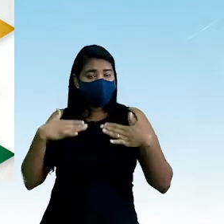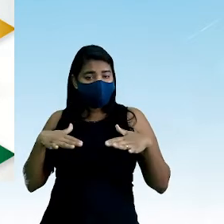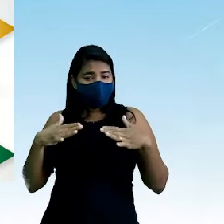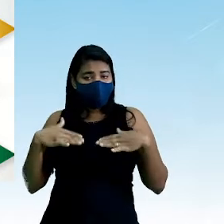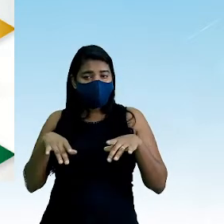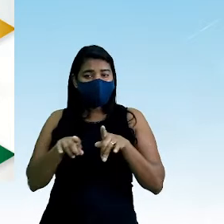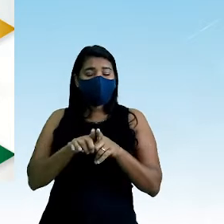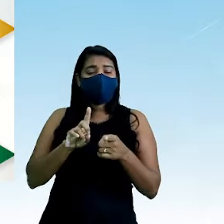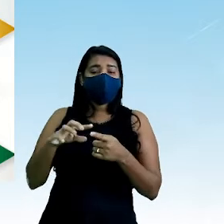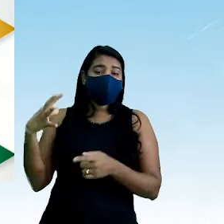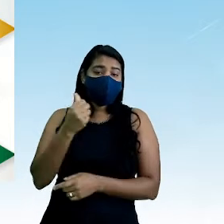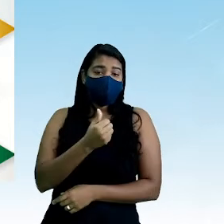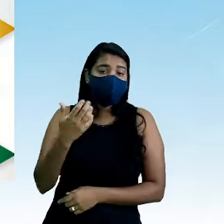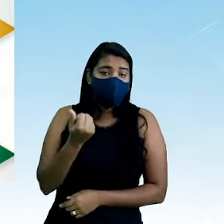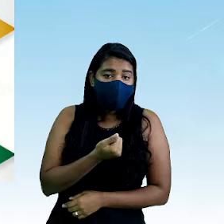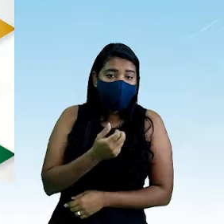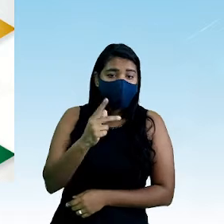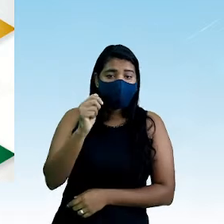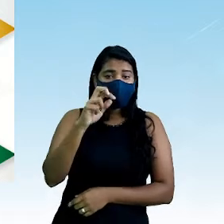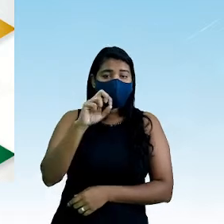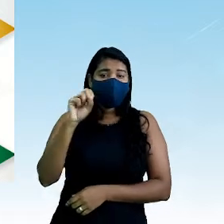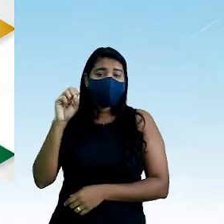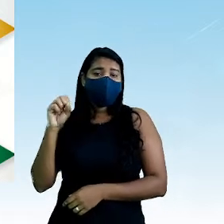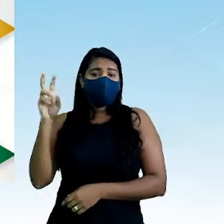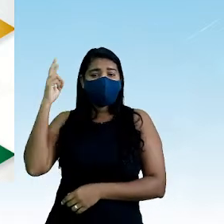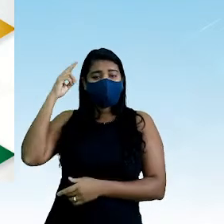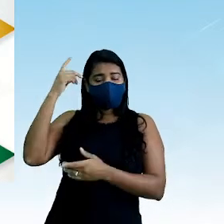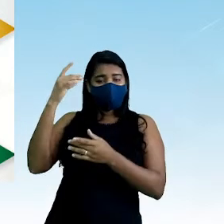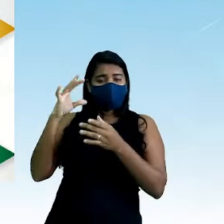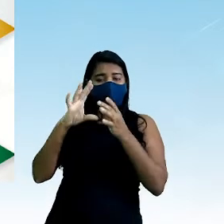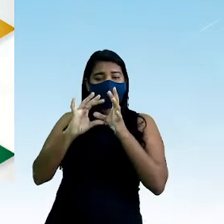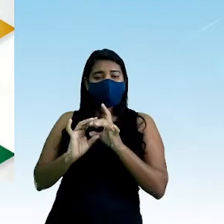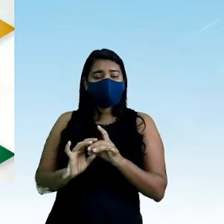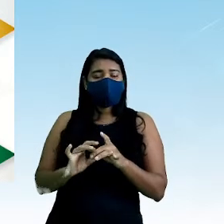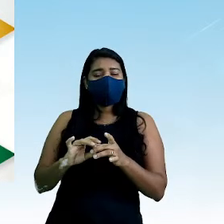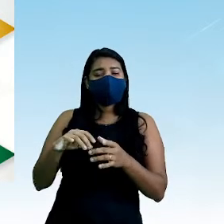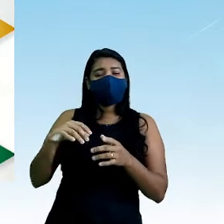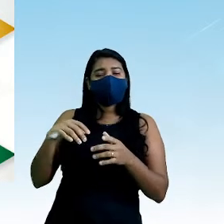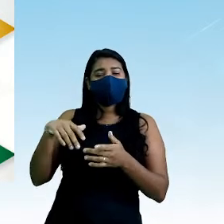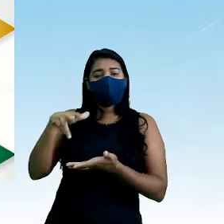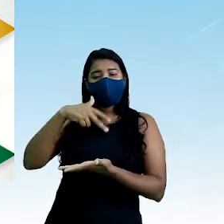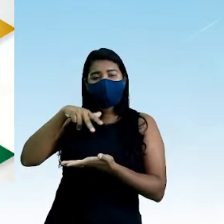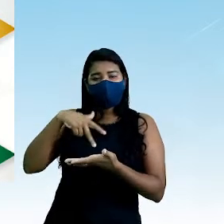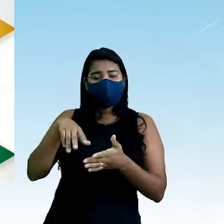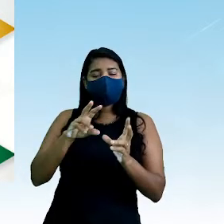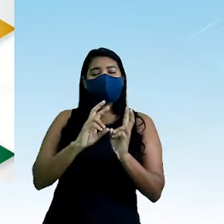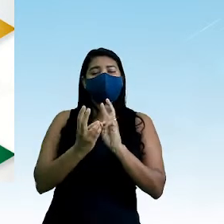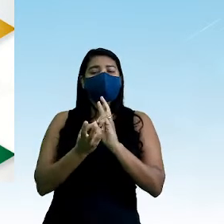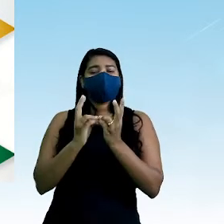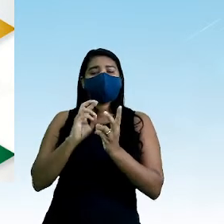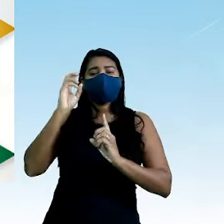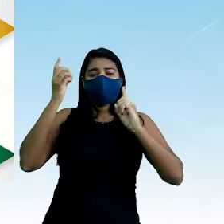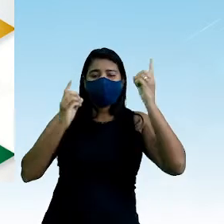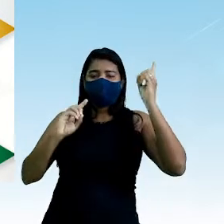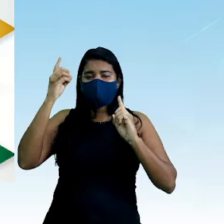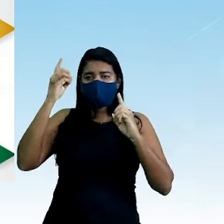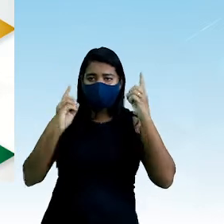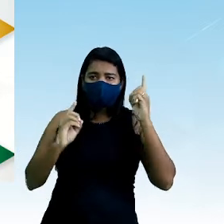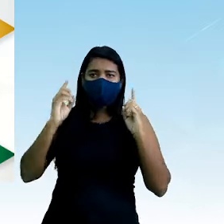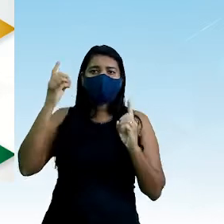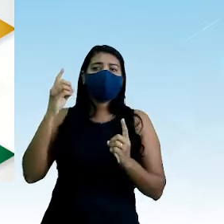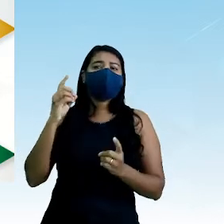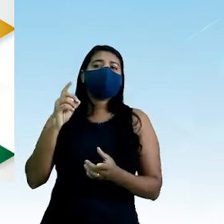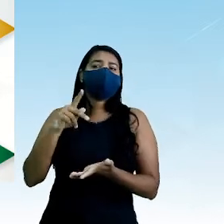os passos rápidos, então, e tem muito histórico, está muito incorporada com a capoeira também. Então, é uma dança que